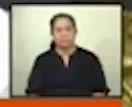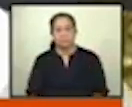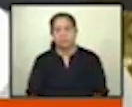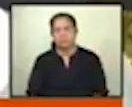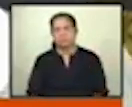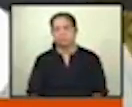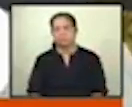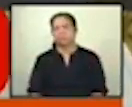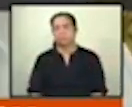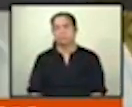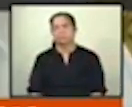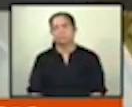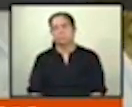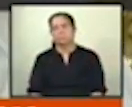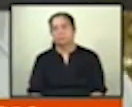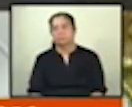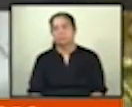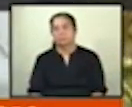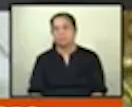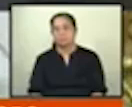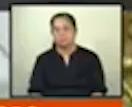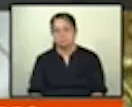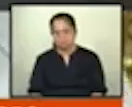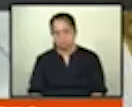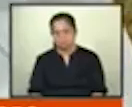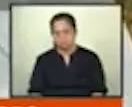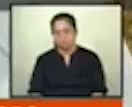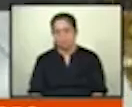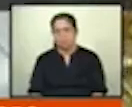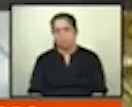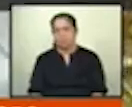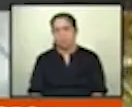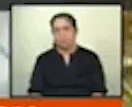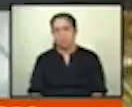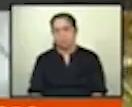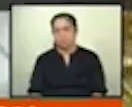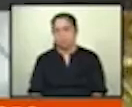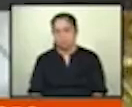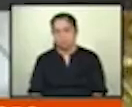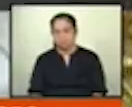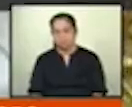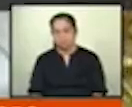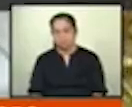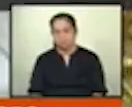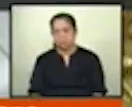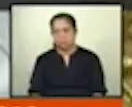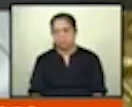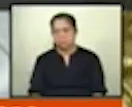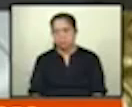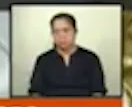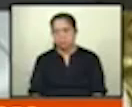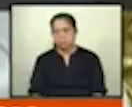sua tenerezza. Non avremo più scuse per non lasciarci amare da lui. Quello